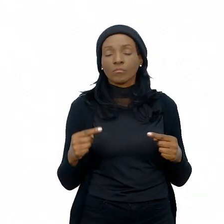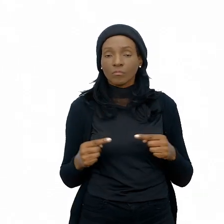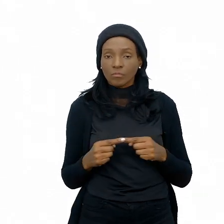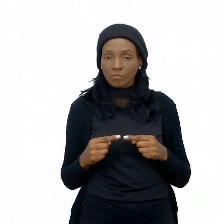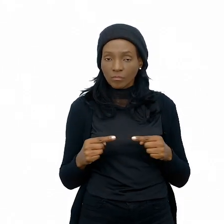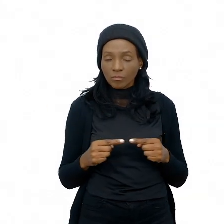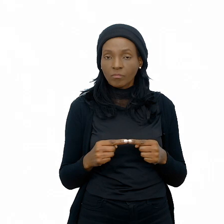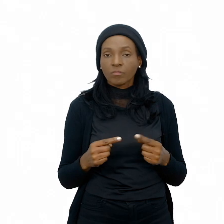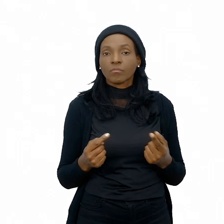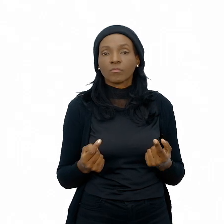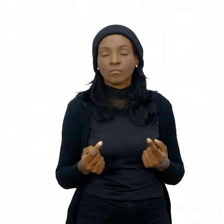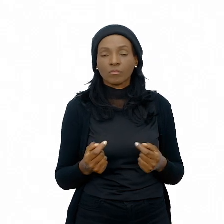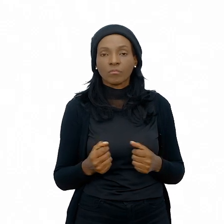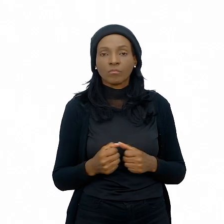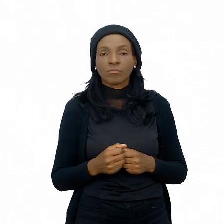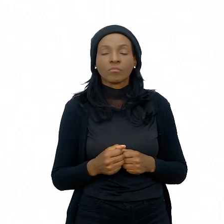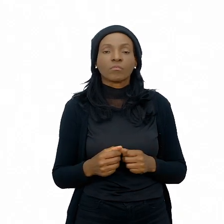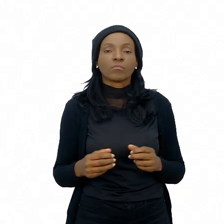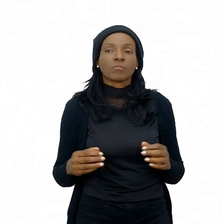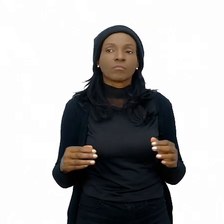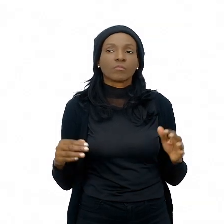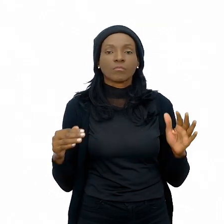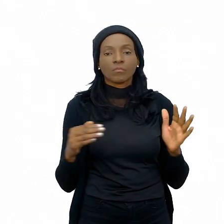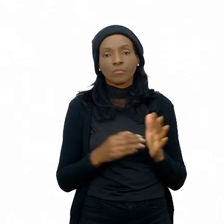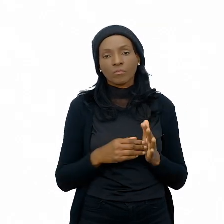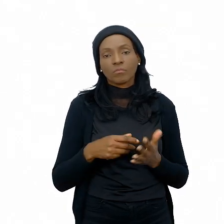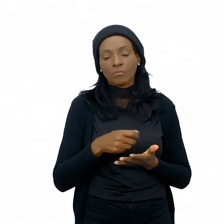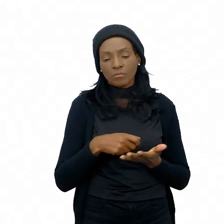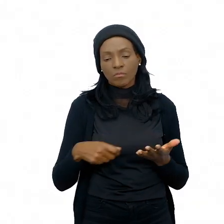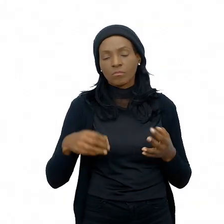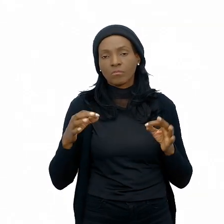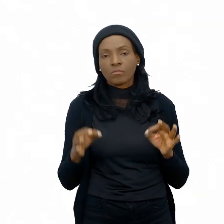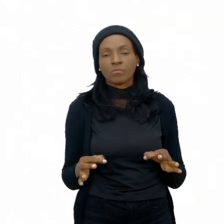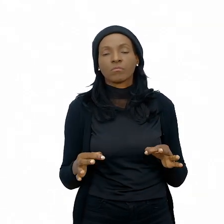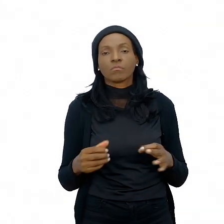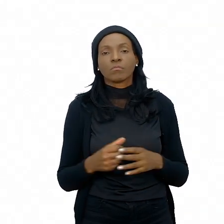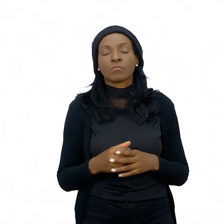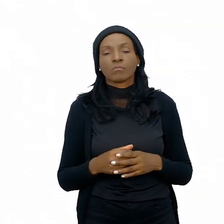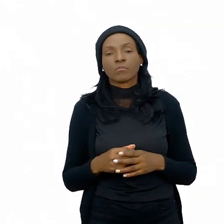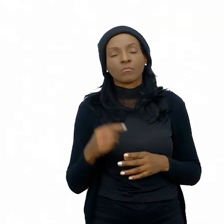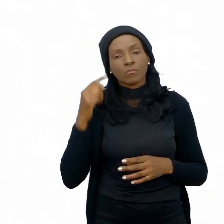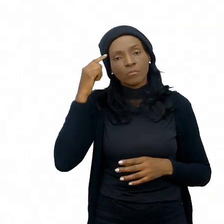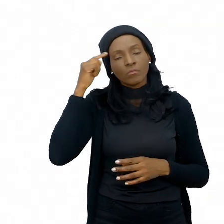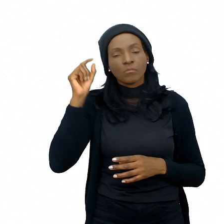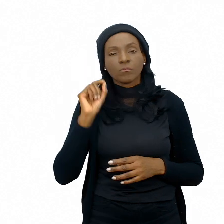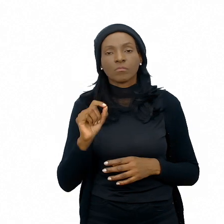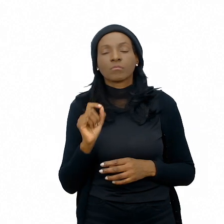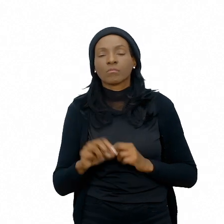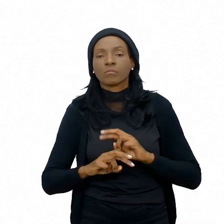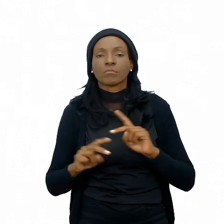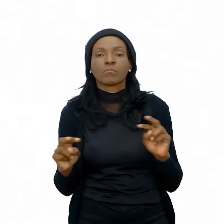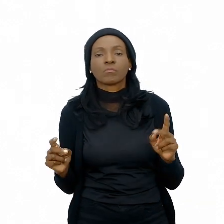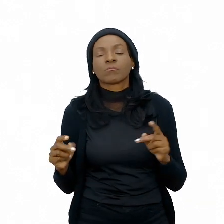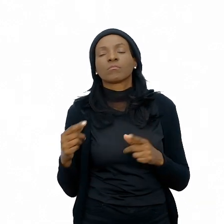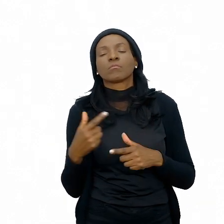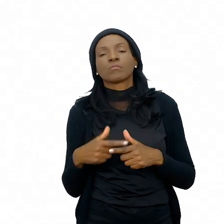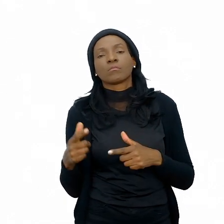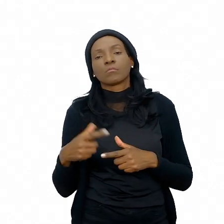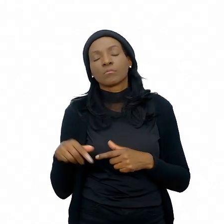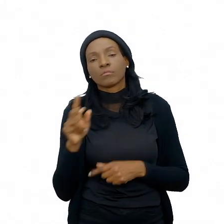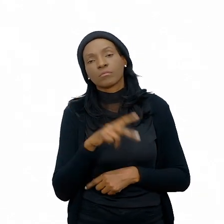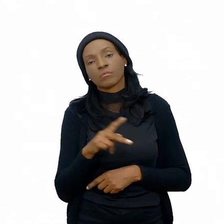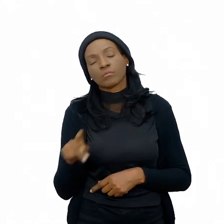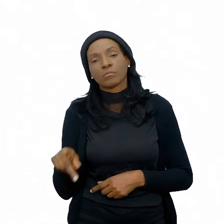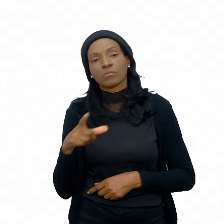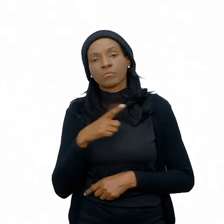parte, até a escrita convencional. A partir do quê? Das situações desafiadoras que o professor